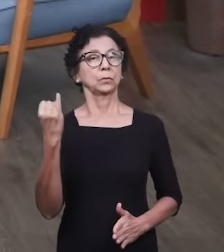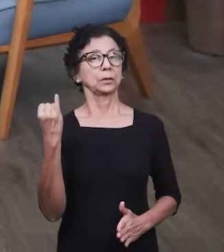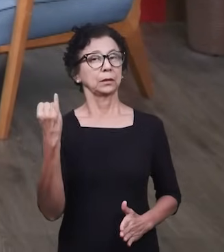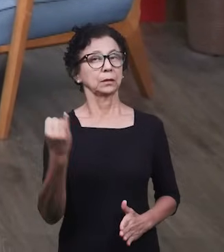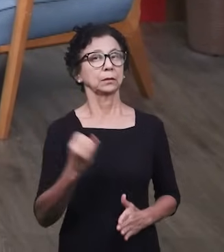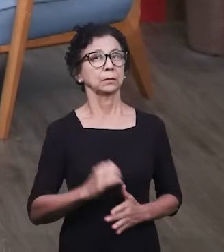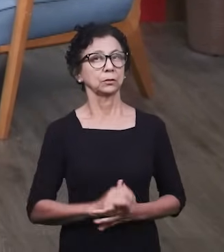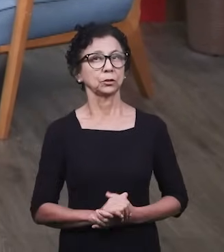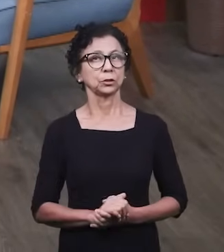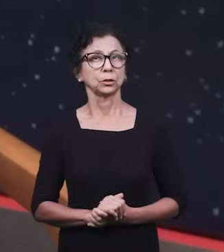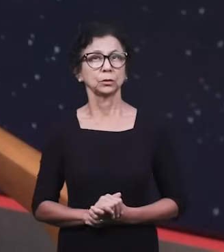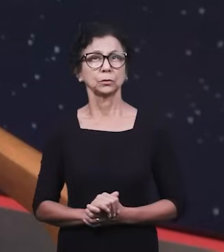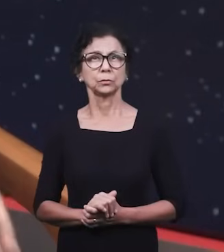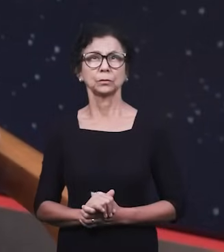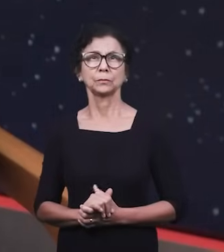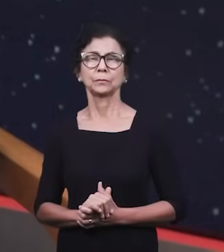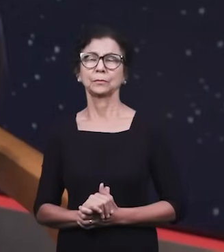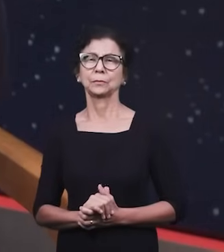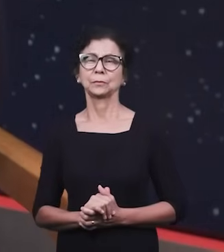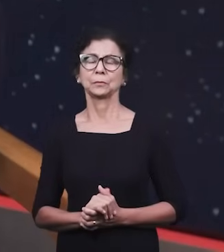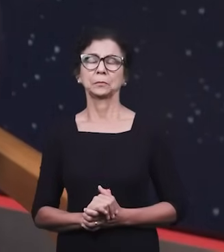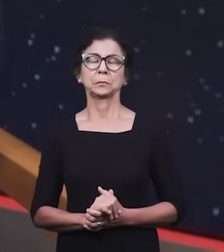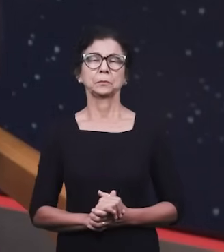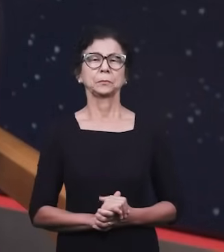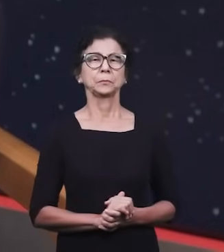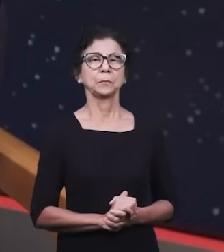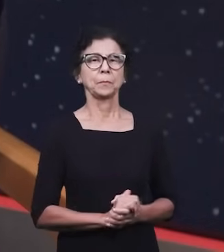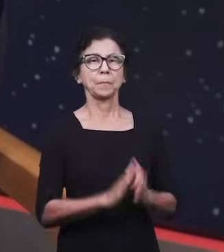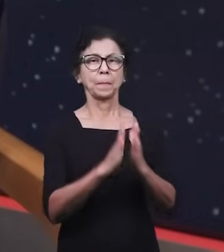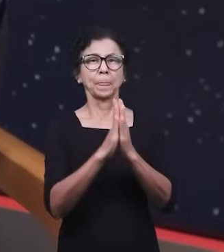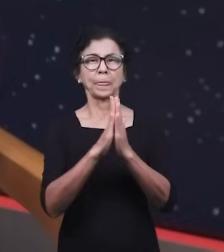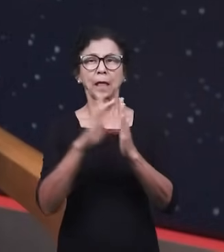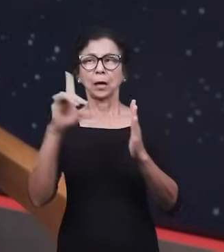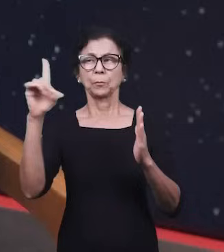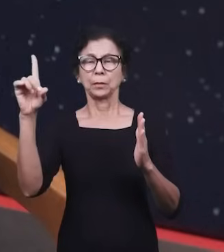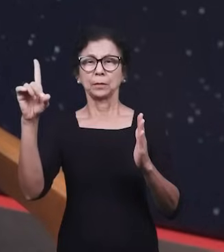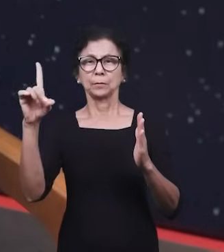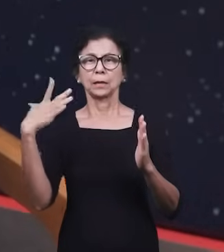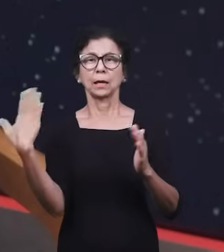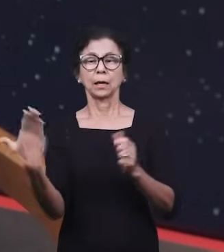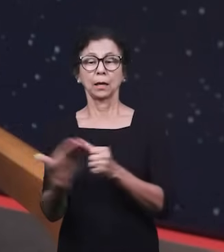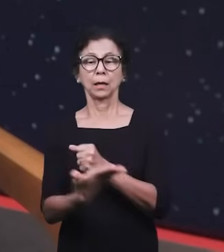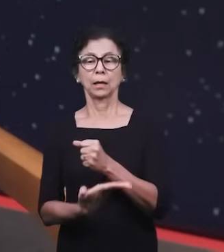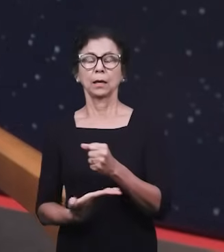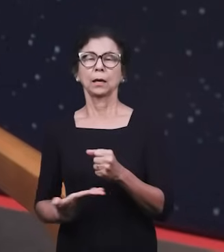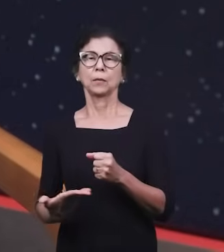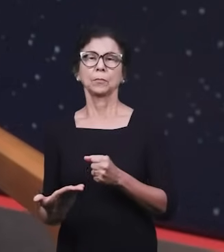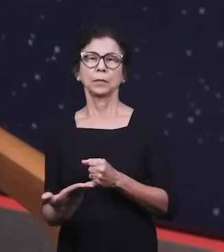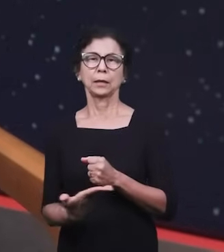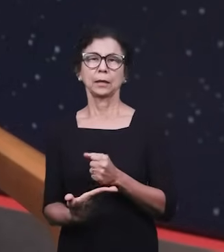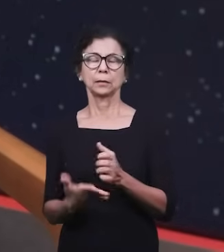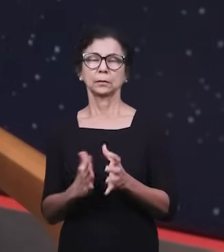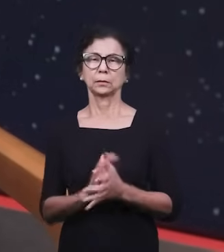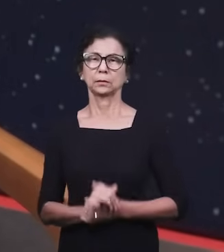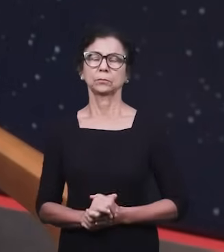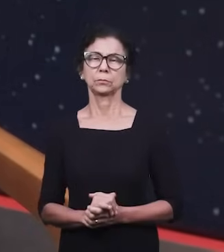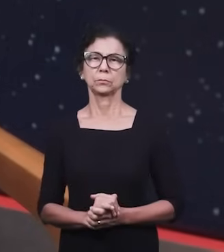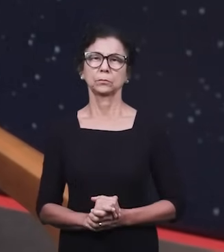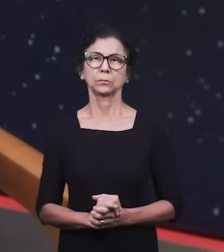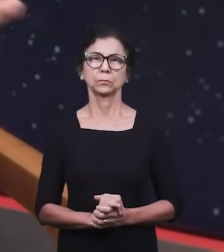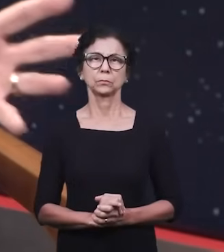bem, a palavra de Deus é o fundamento, ela é a base, porque tudo que